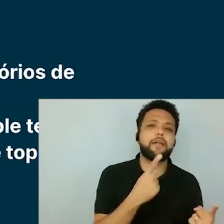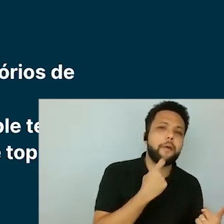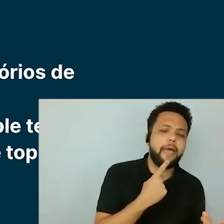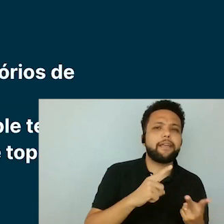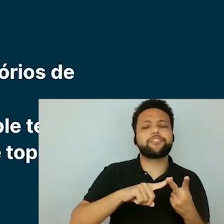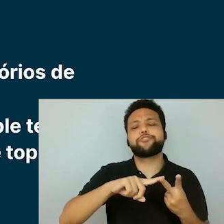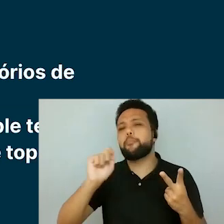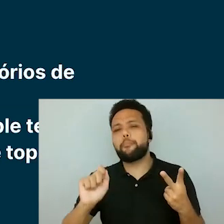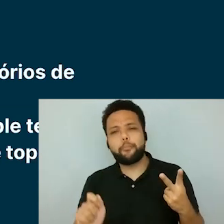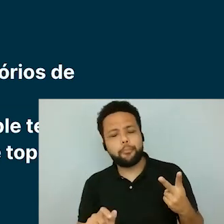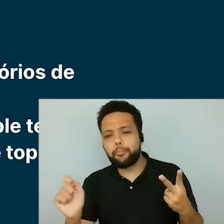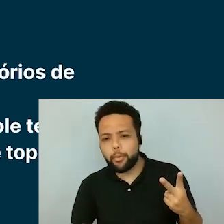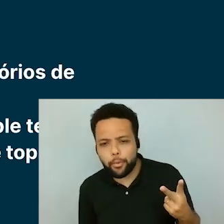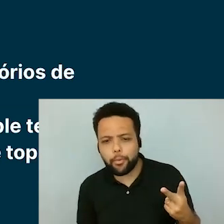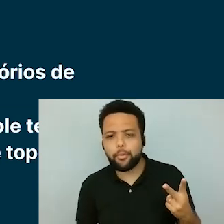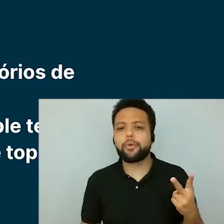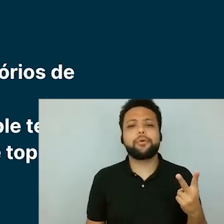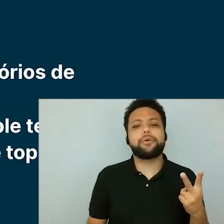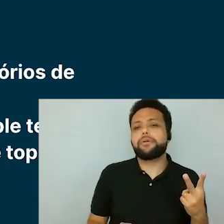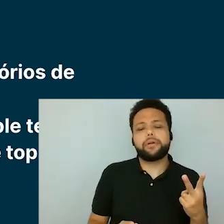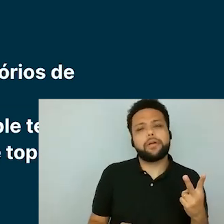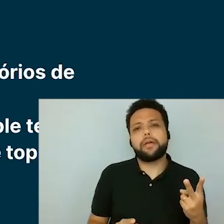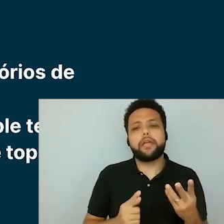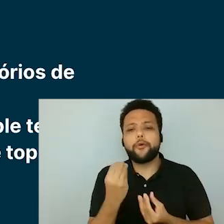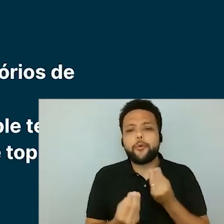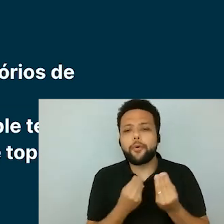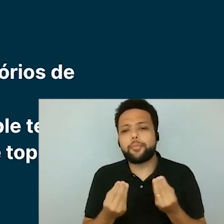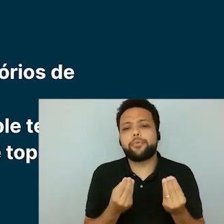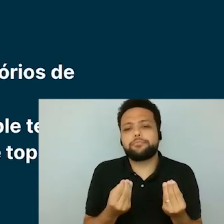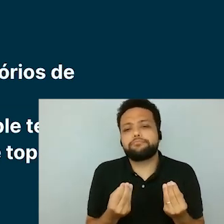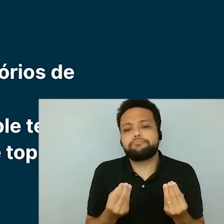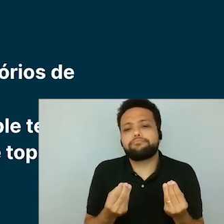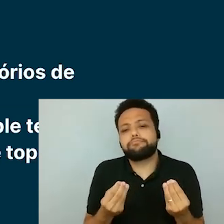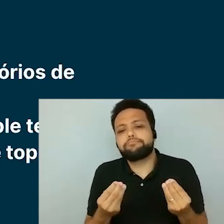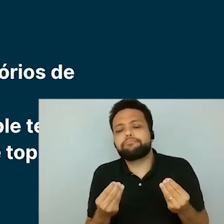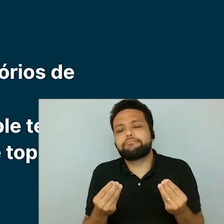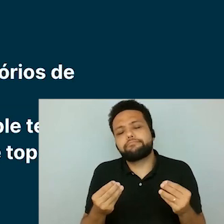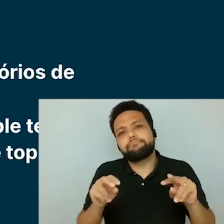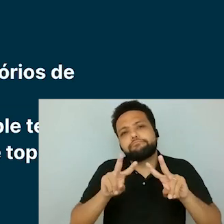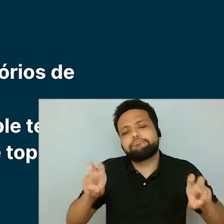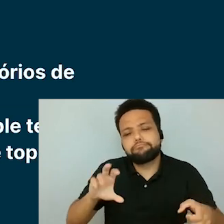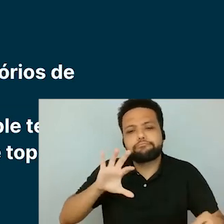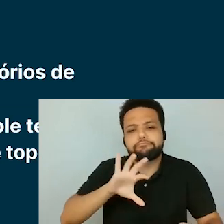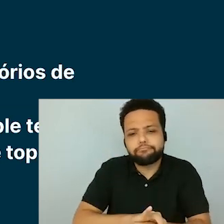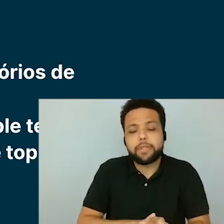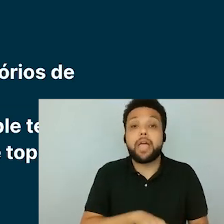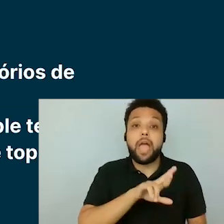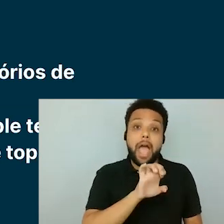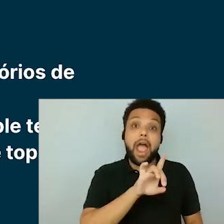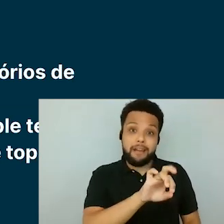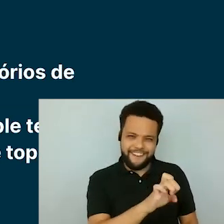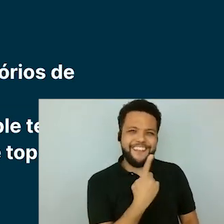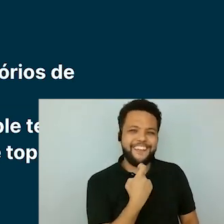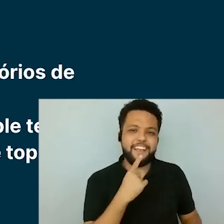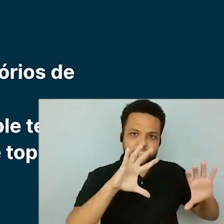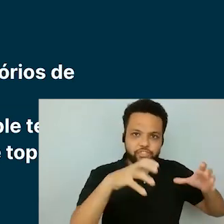no contexto de cybersecurity. E como que eles trabalham? Em termos simples, o Red Team são testadores de penetração, quem faz o